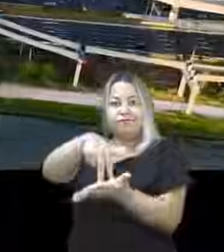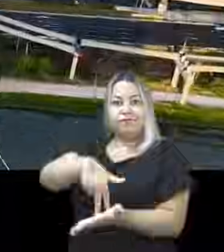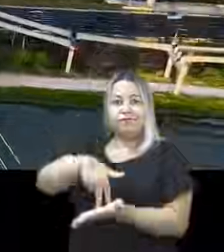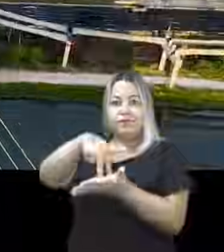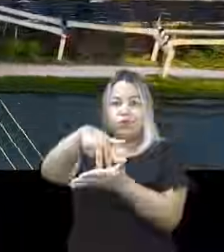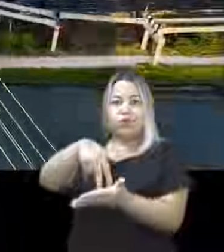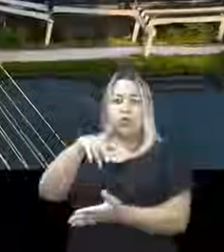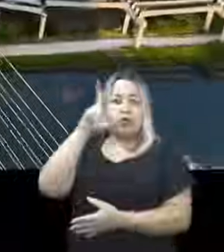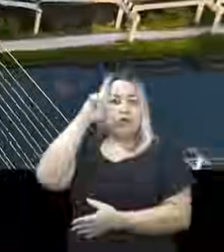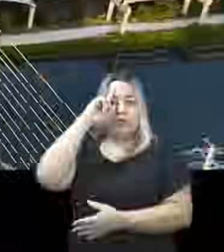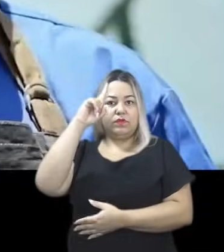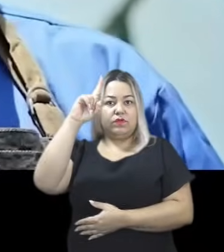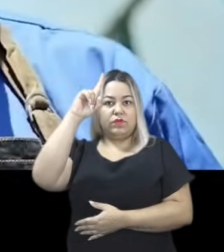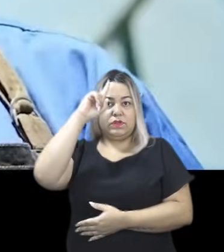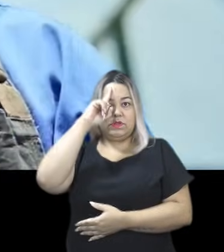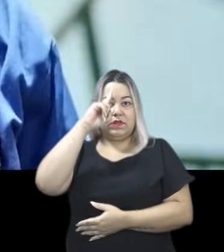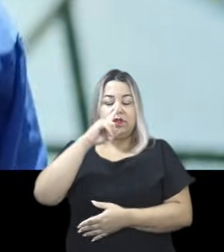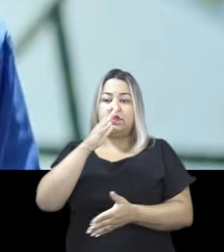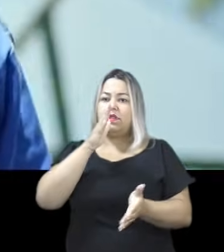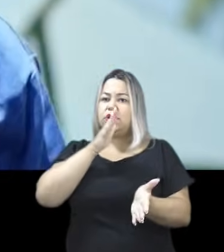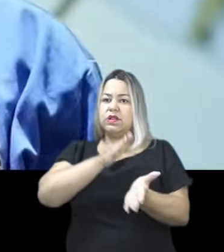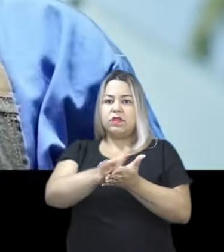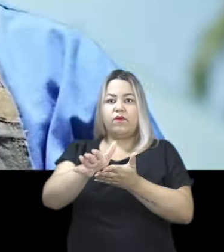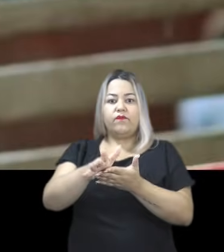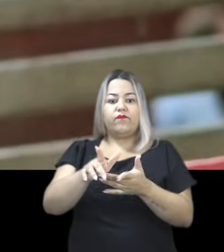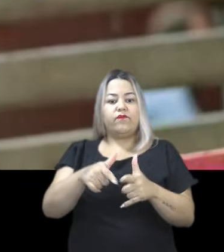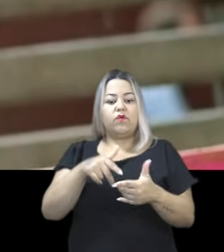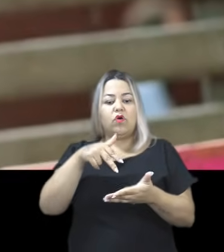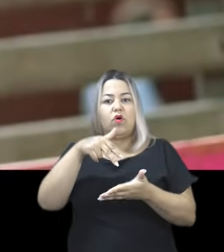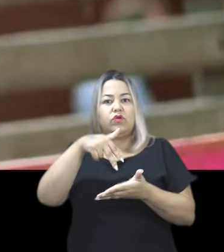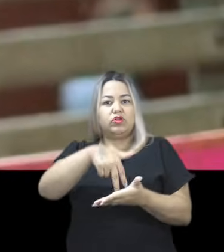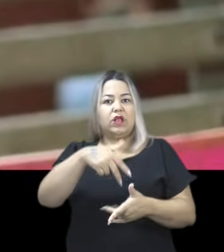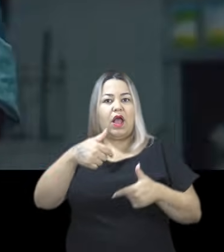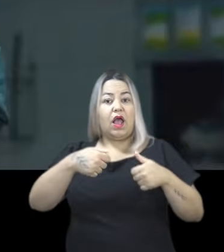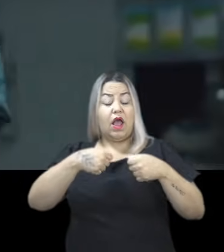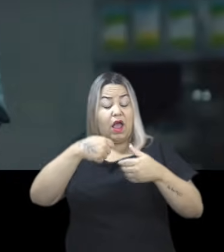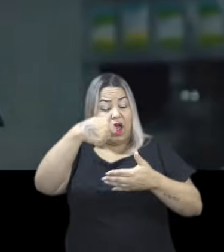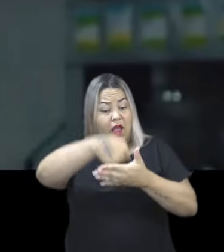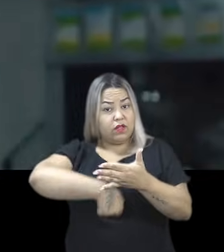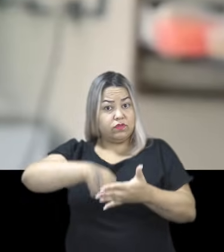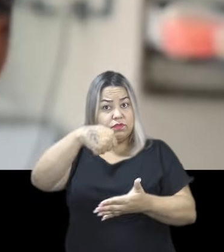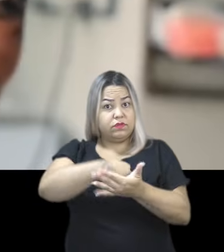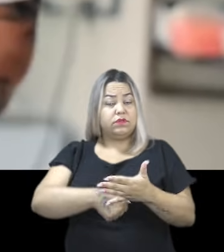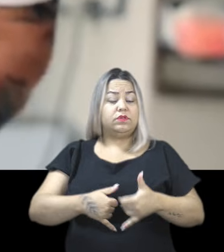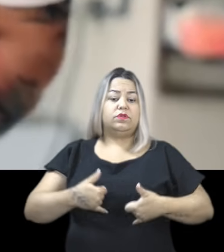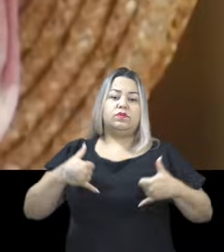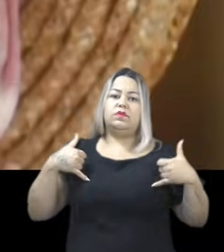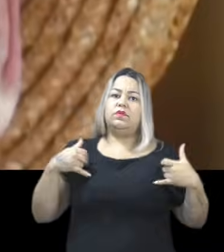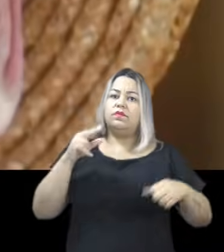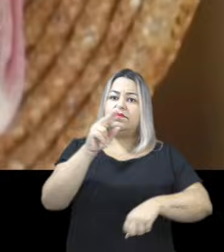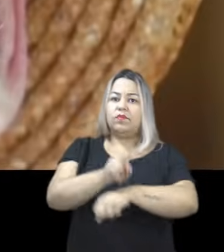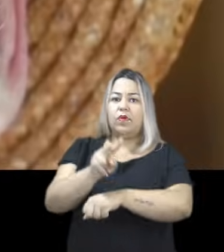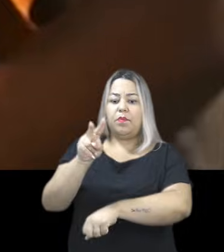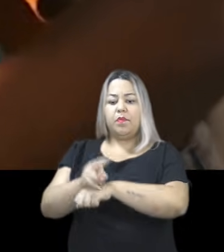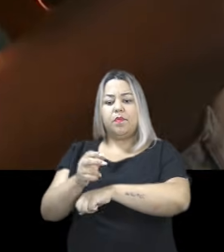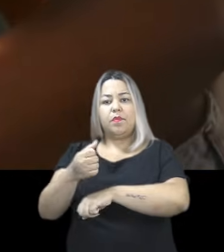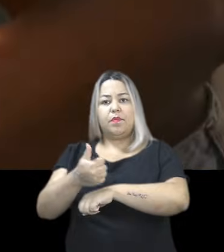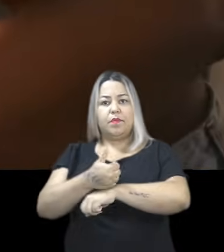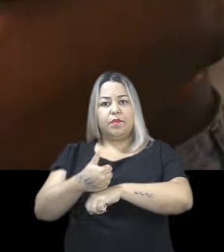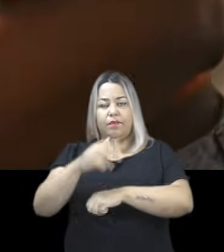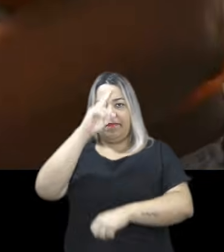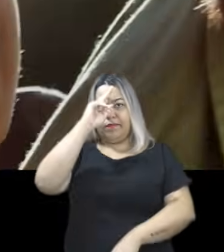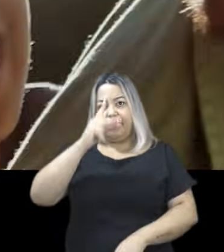cedo todos os dias, que não fogem à luta, que têm orgulho do Brasil e defendem o que for melhor para si e